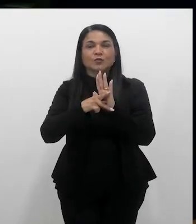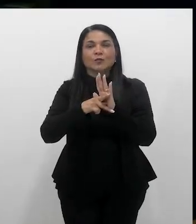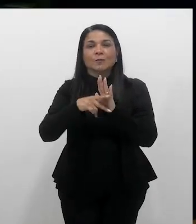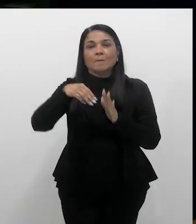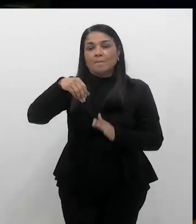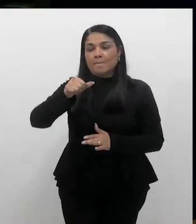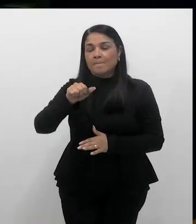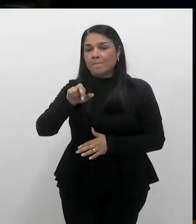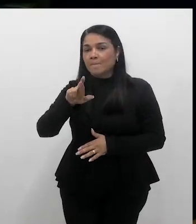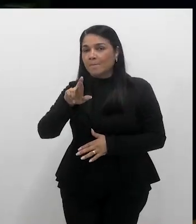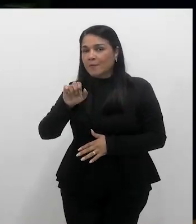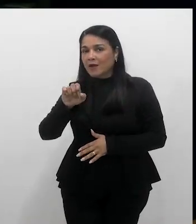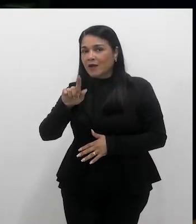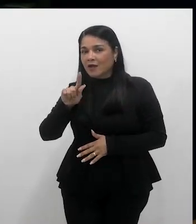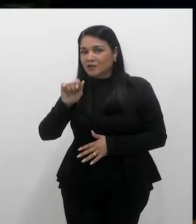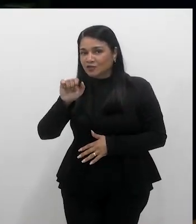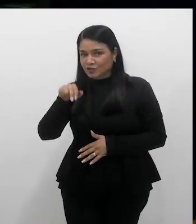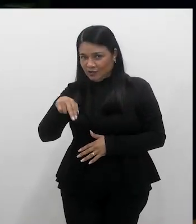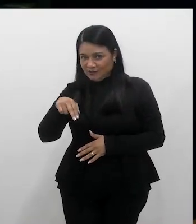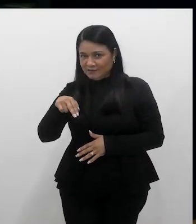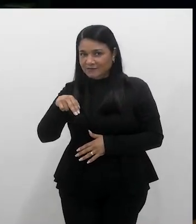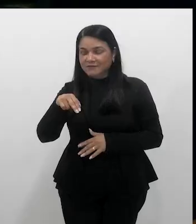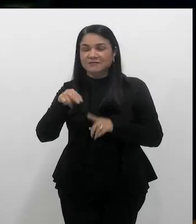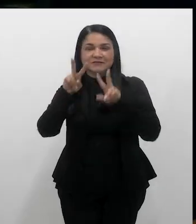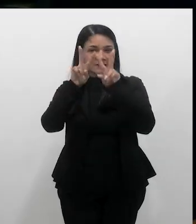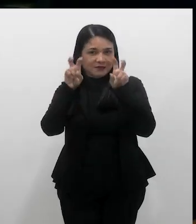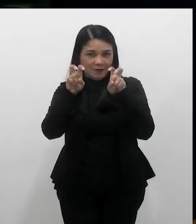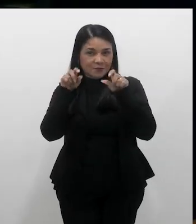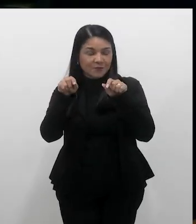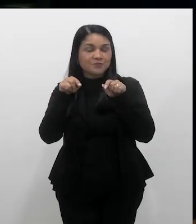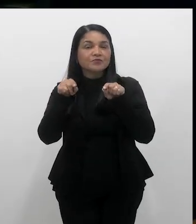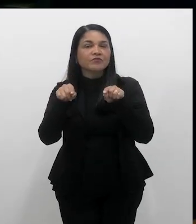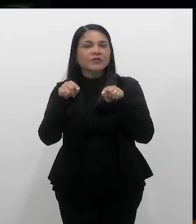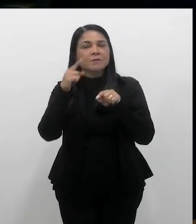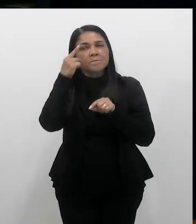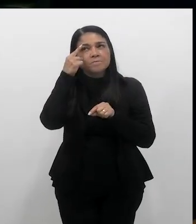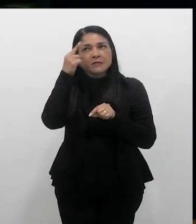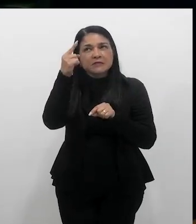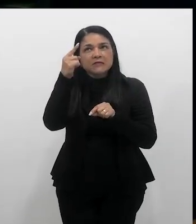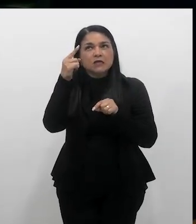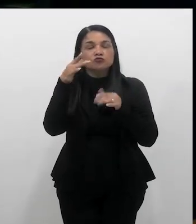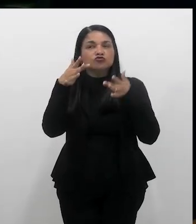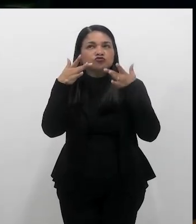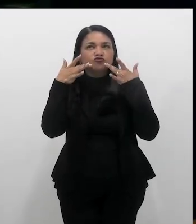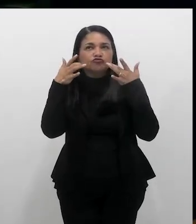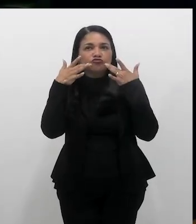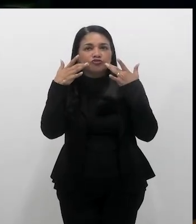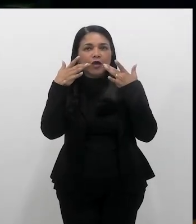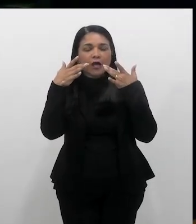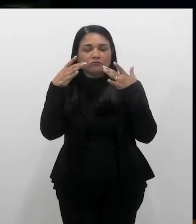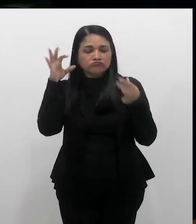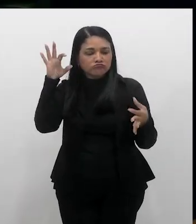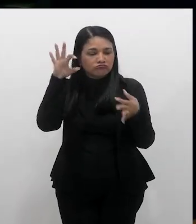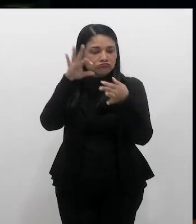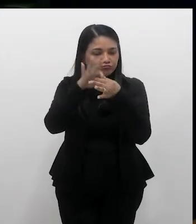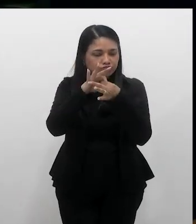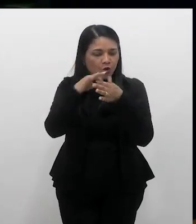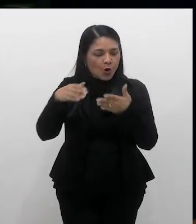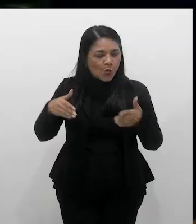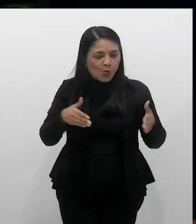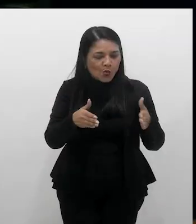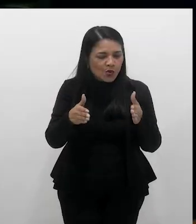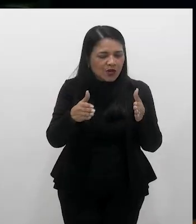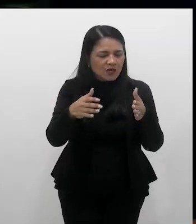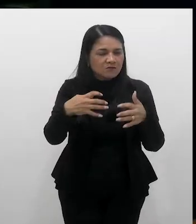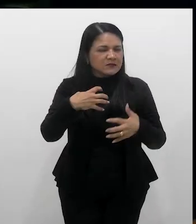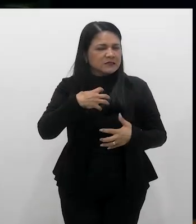chamado Projeto Margens, né? Porque ela tá muito interessada em pensar essa relação do teatro com os rios, como é que a gente